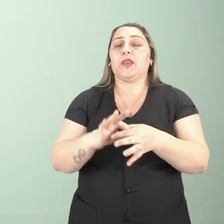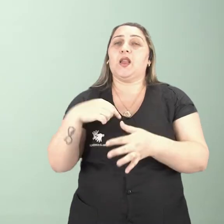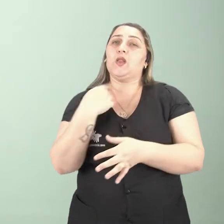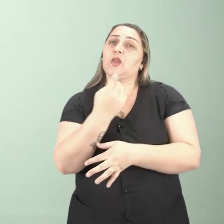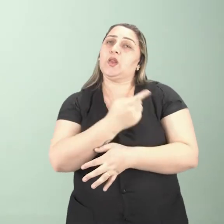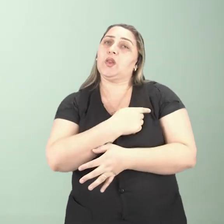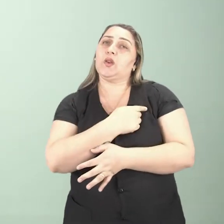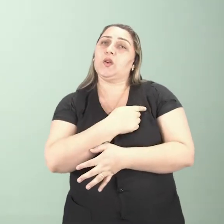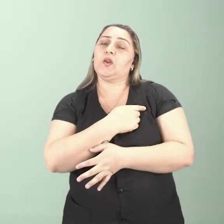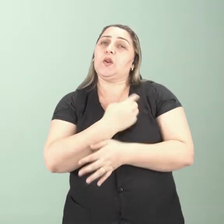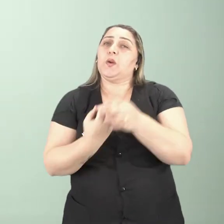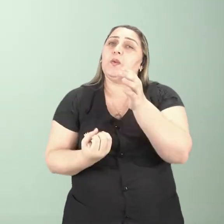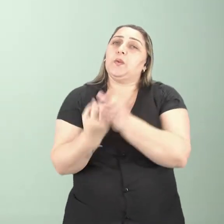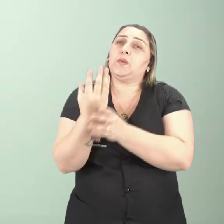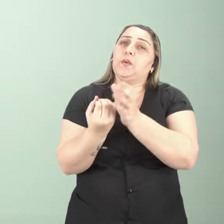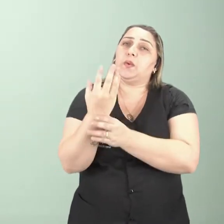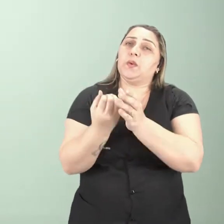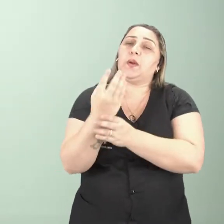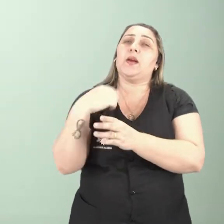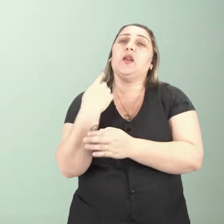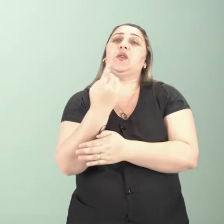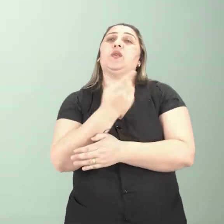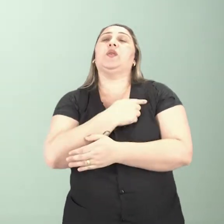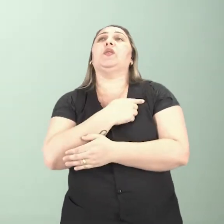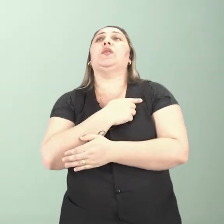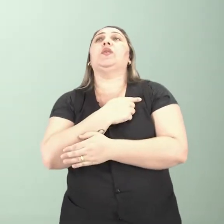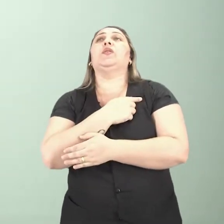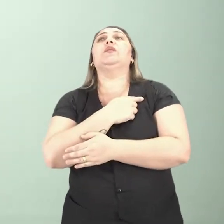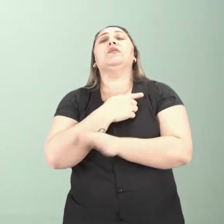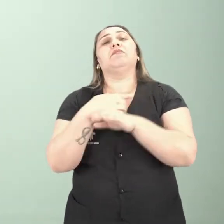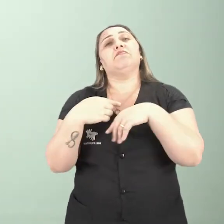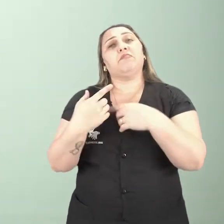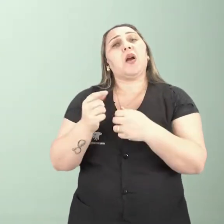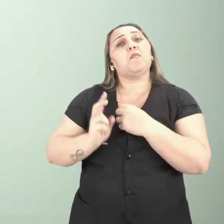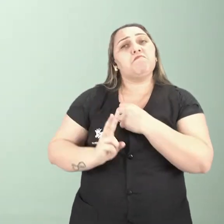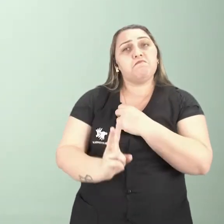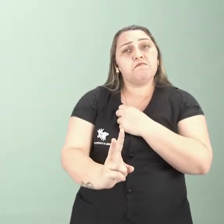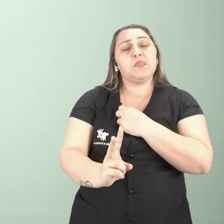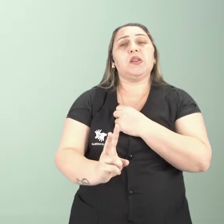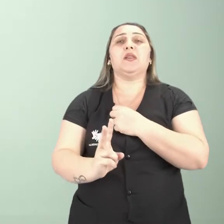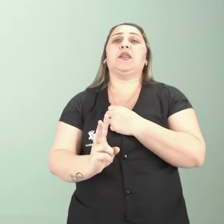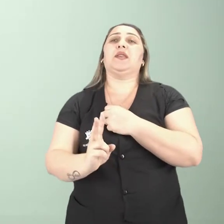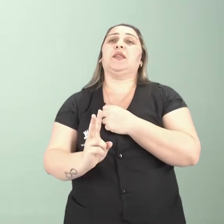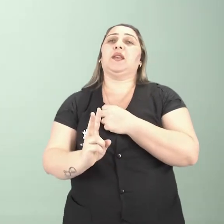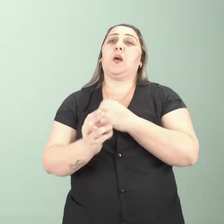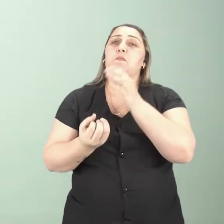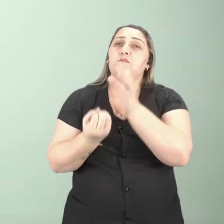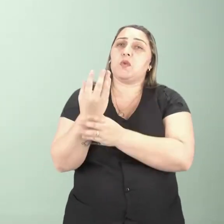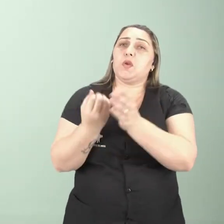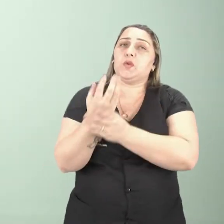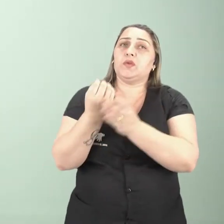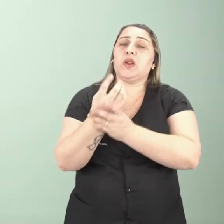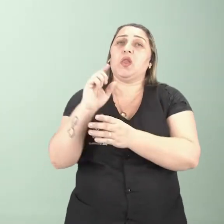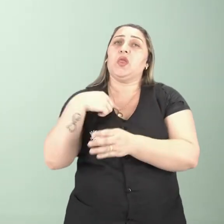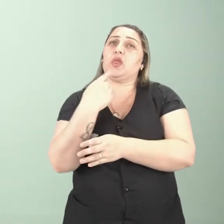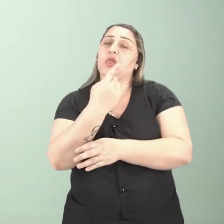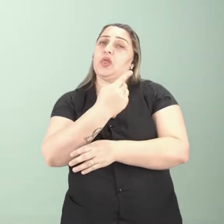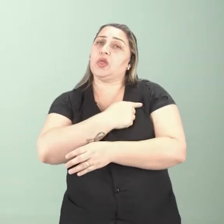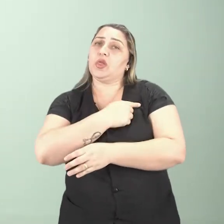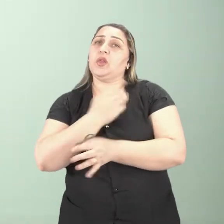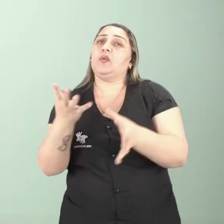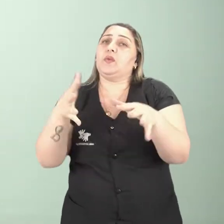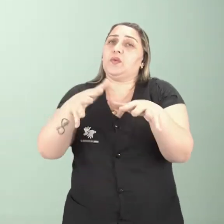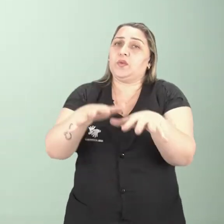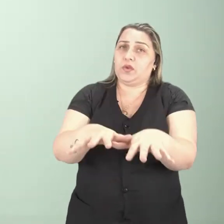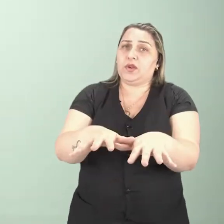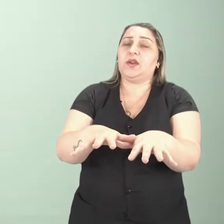nossa forma de produzir, para a nossa manutenção e para manter o modo de produção no qual nós estamos